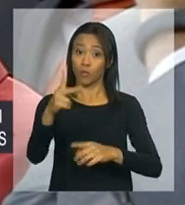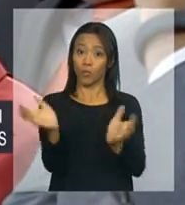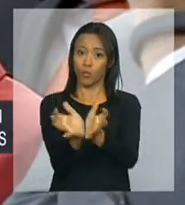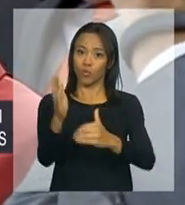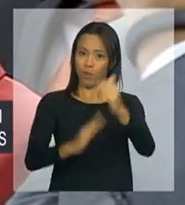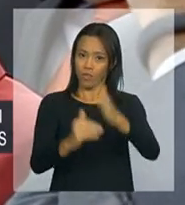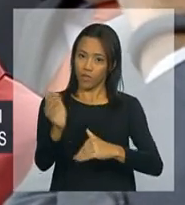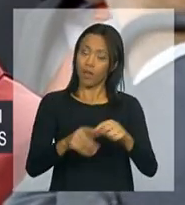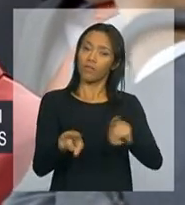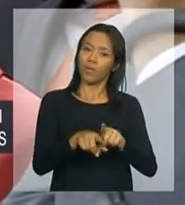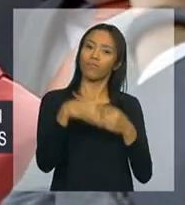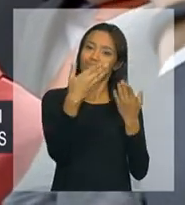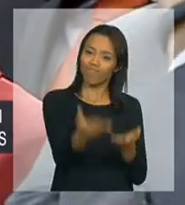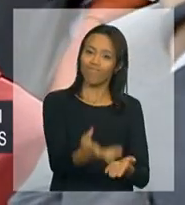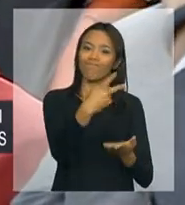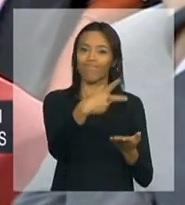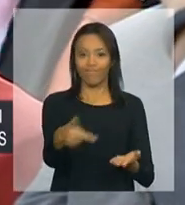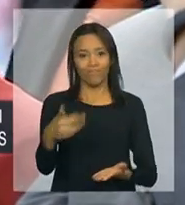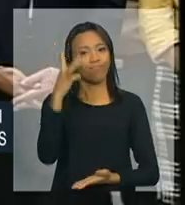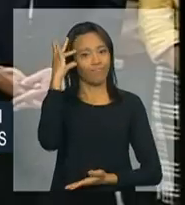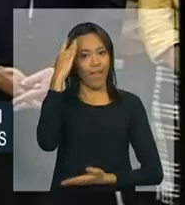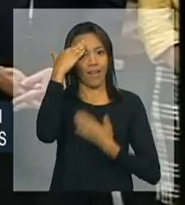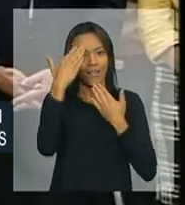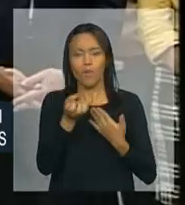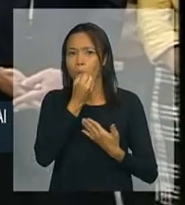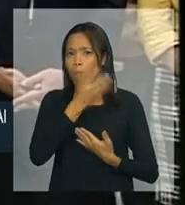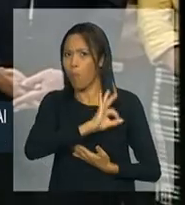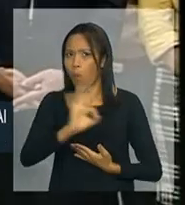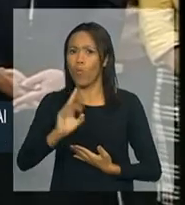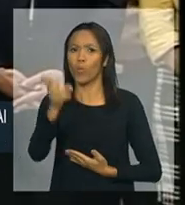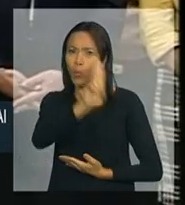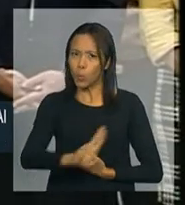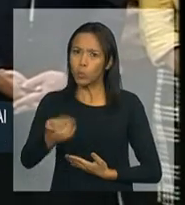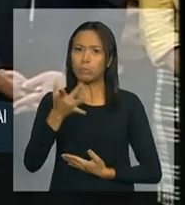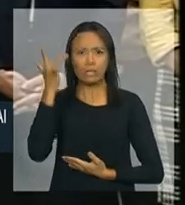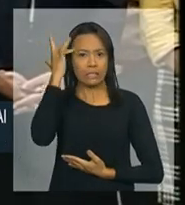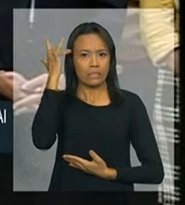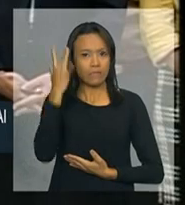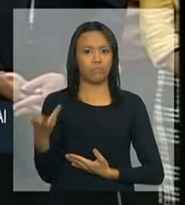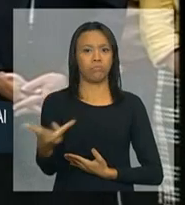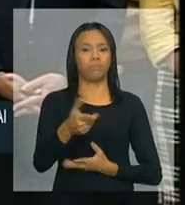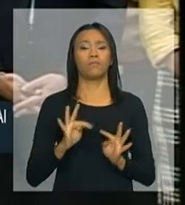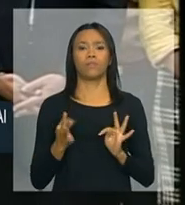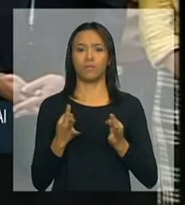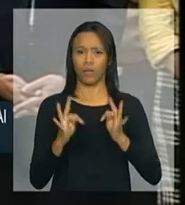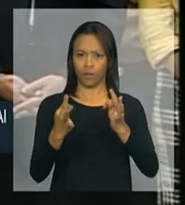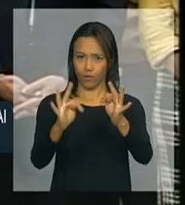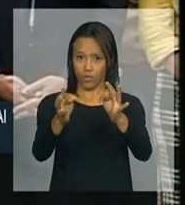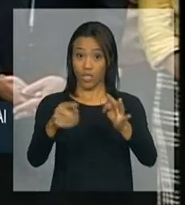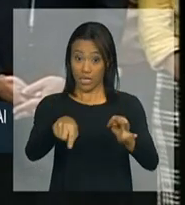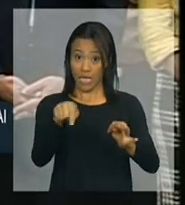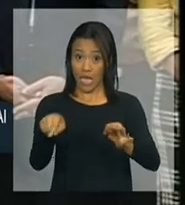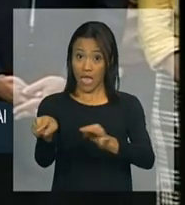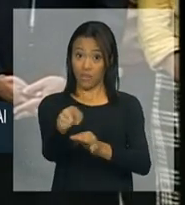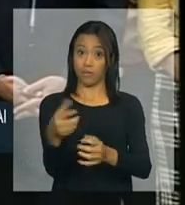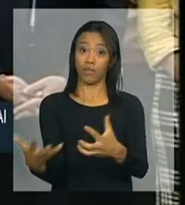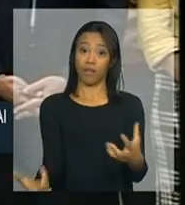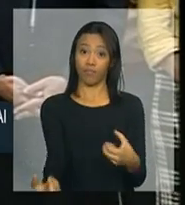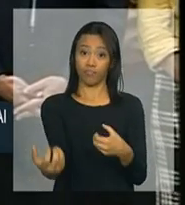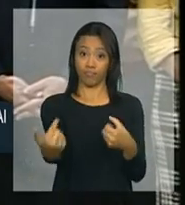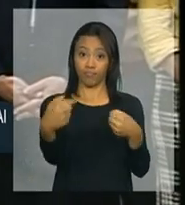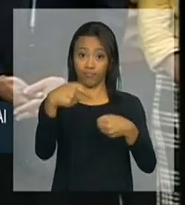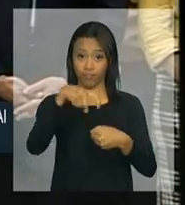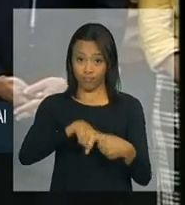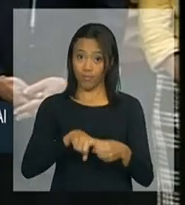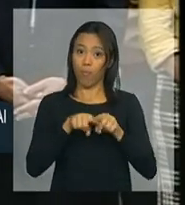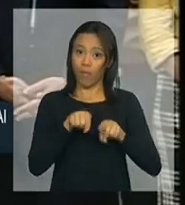porque realmente ficou muito bom. Alta tecnologia, que vai estar integrado ao nosso centro de comando e controle. Então, portanto,